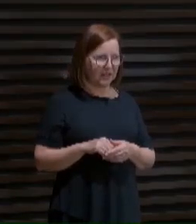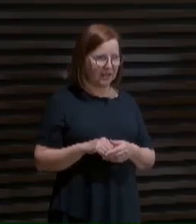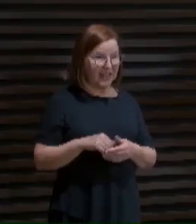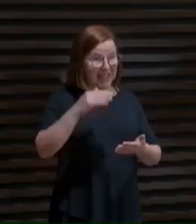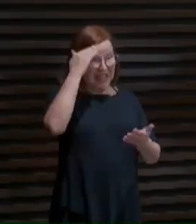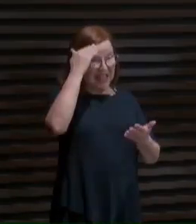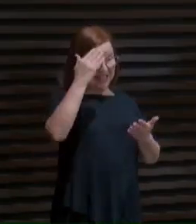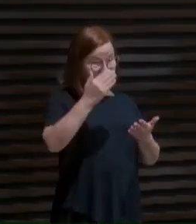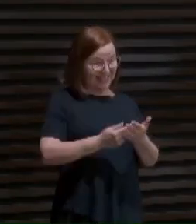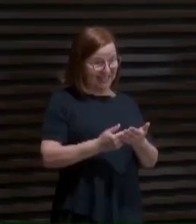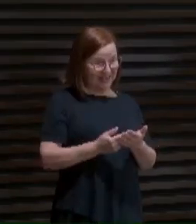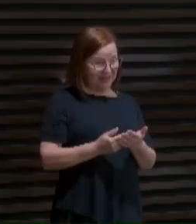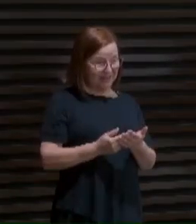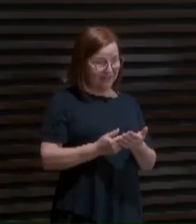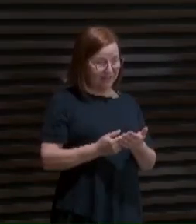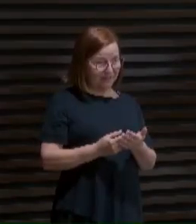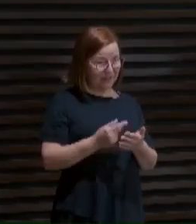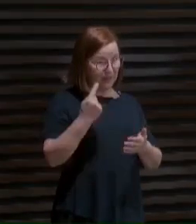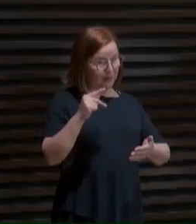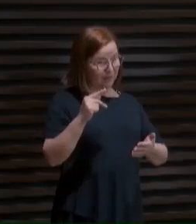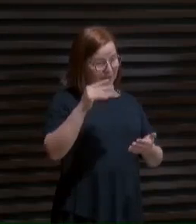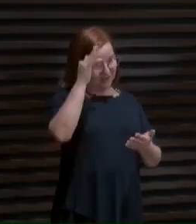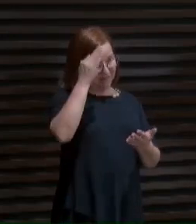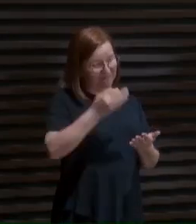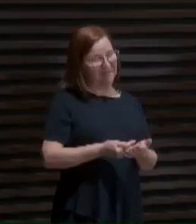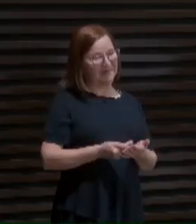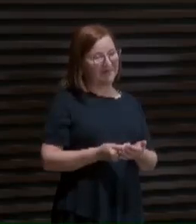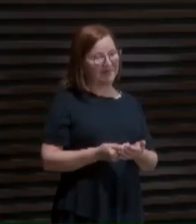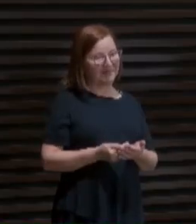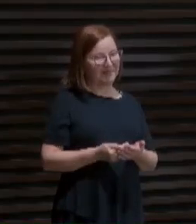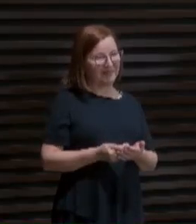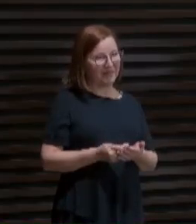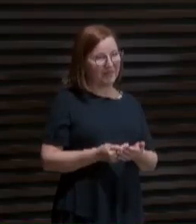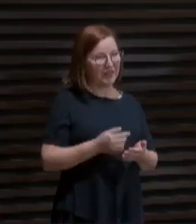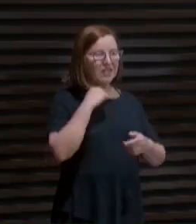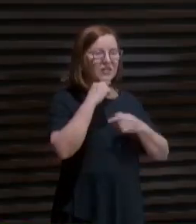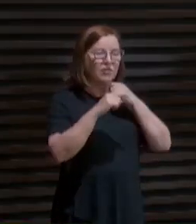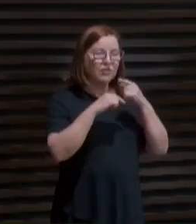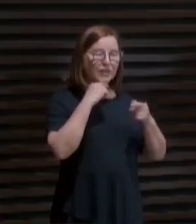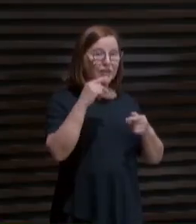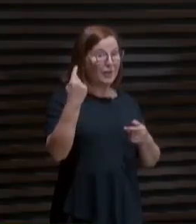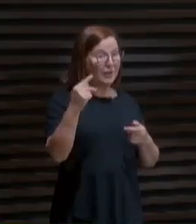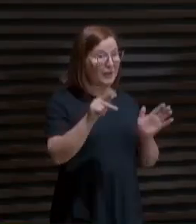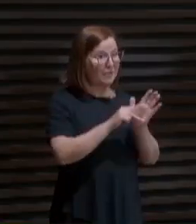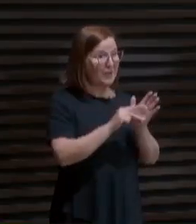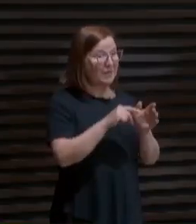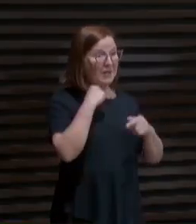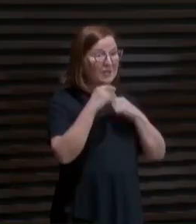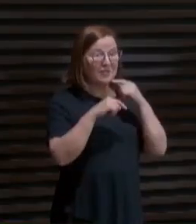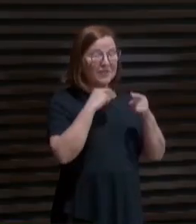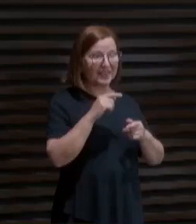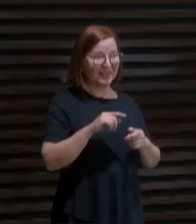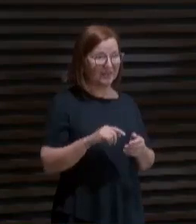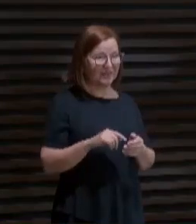creia em sua crença e duvide de suas dúvidas. Não cometa